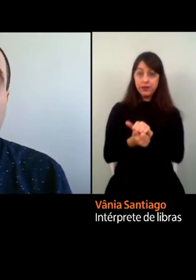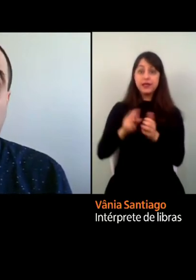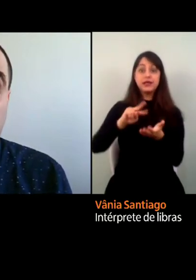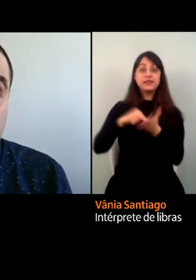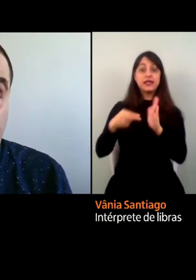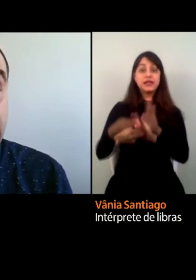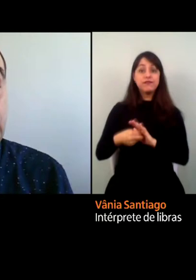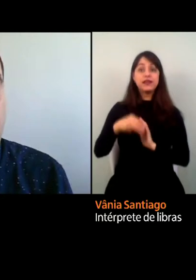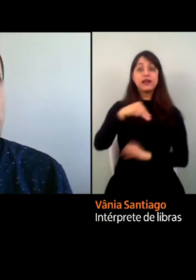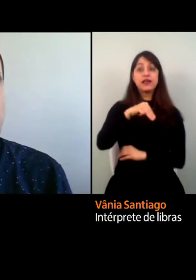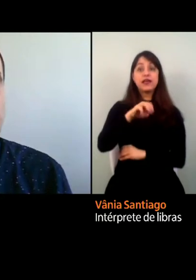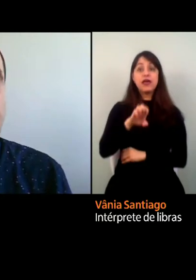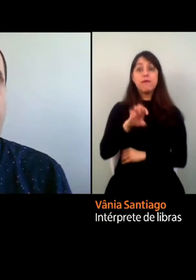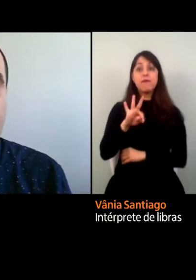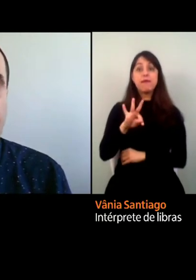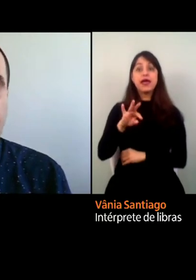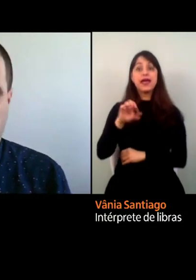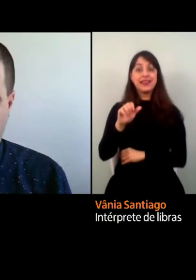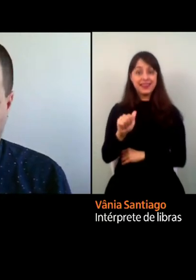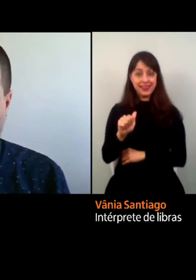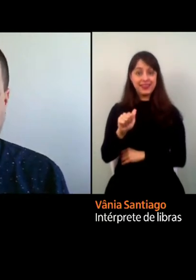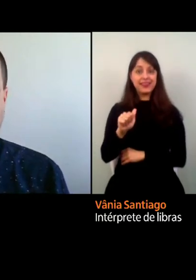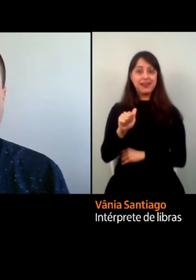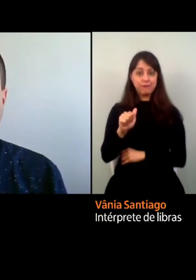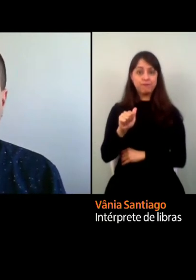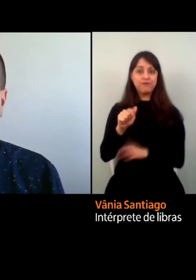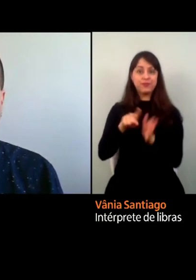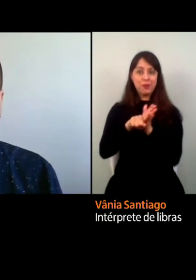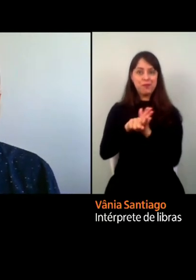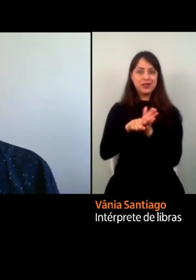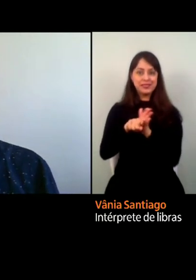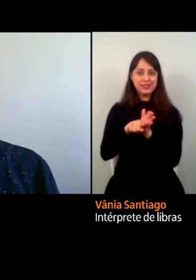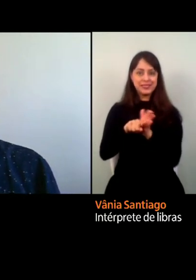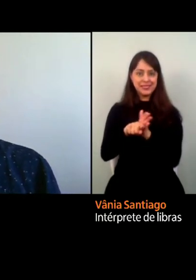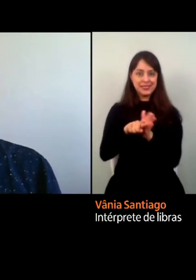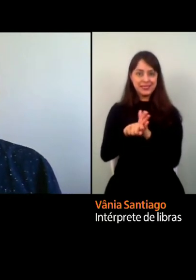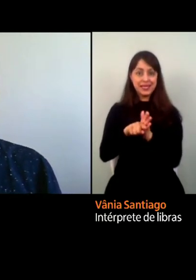arquivos da história do cinema.